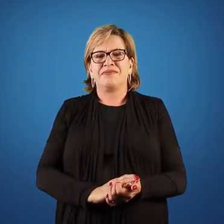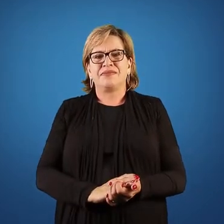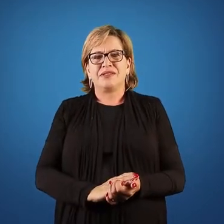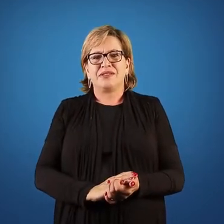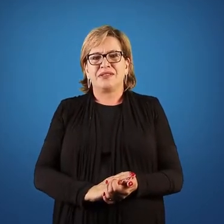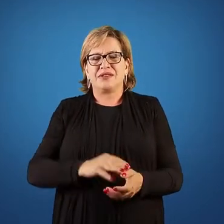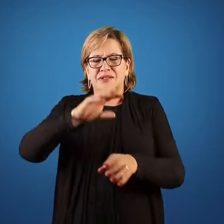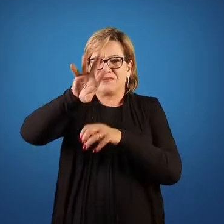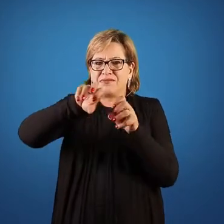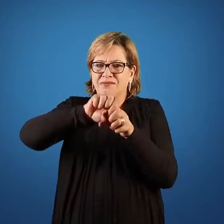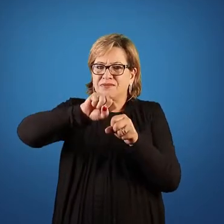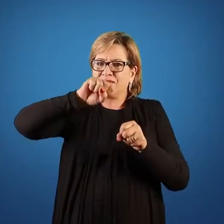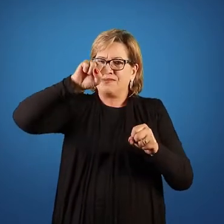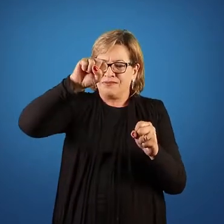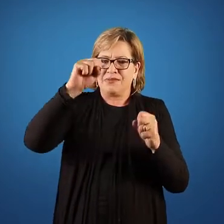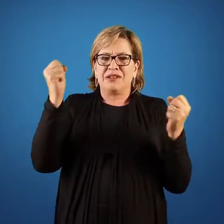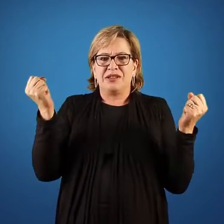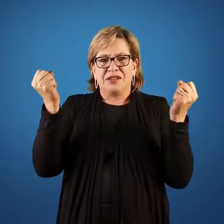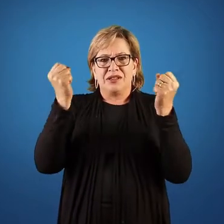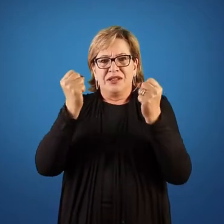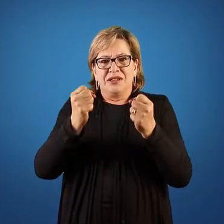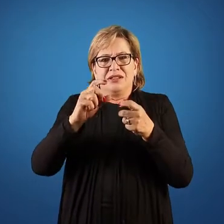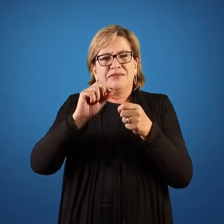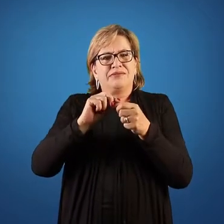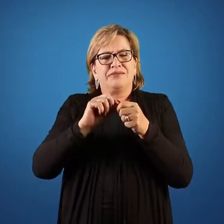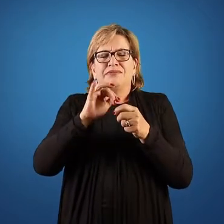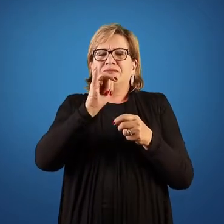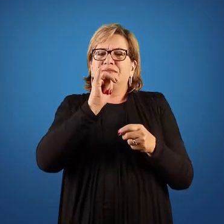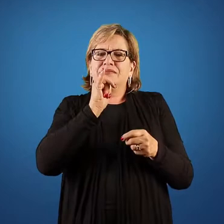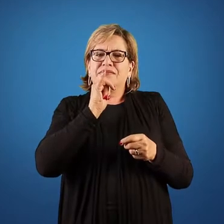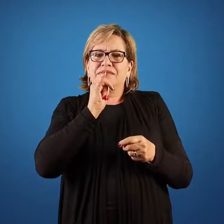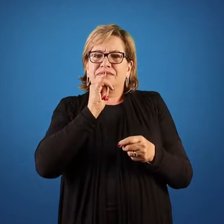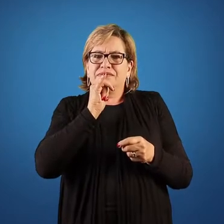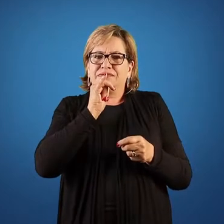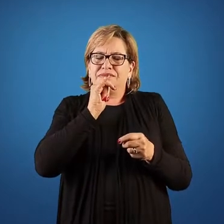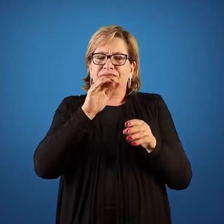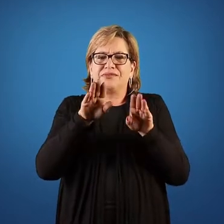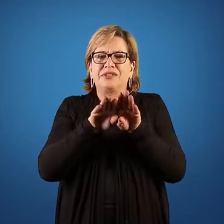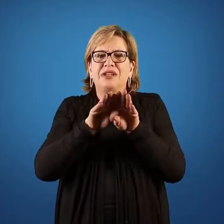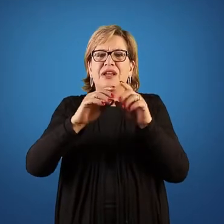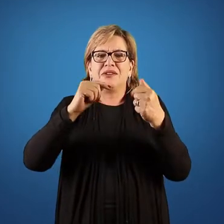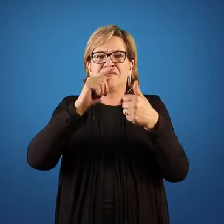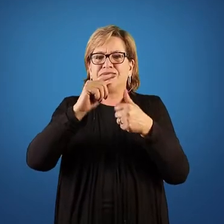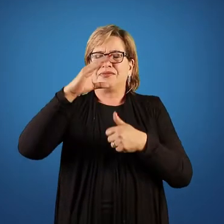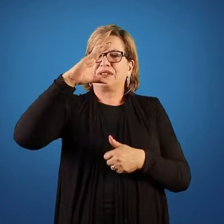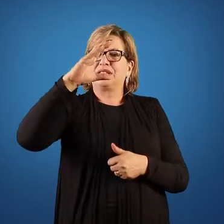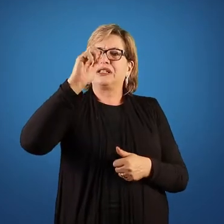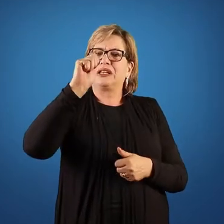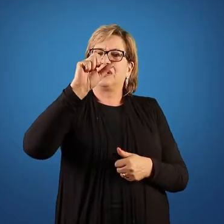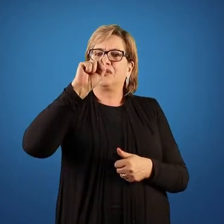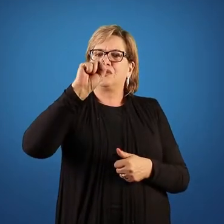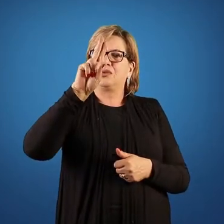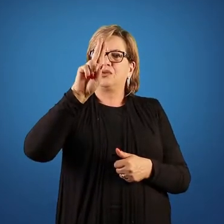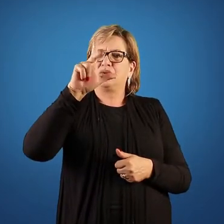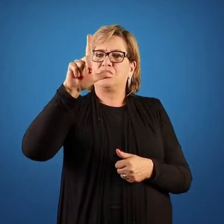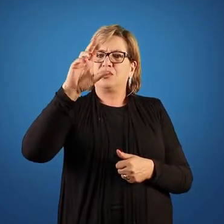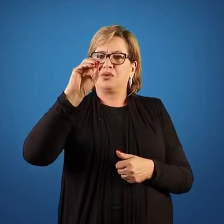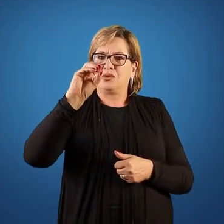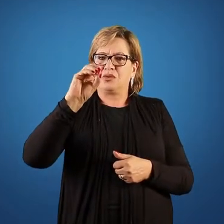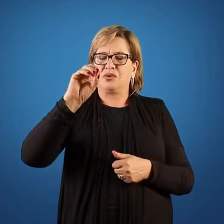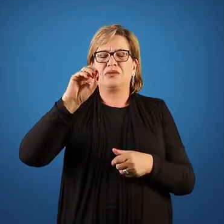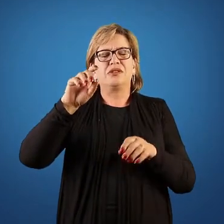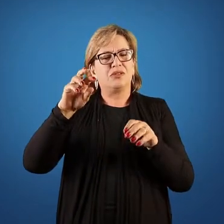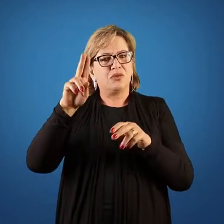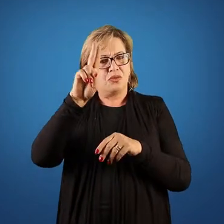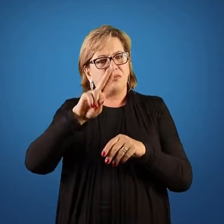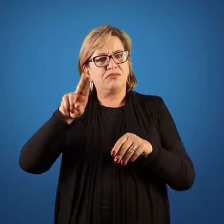Com o nó, é possível realizar, por exemplo, o casulo, que é um elemento que a gente faz também com a chave de